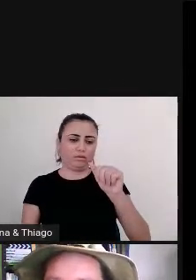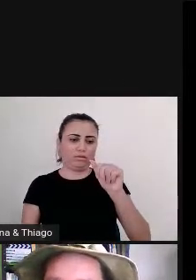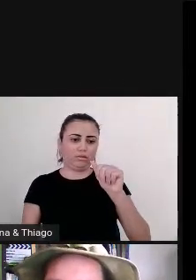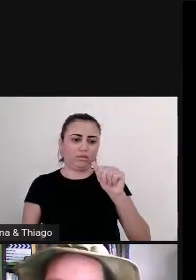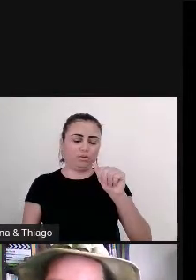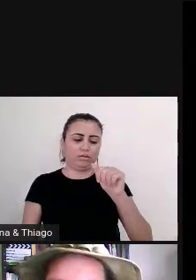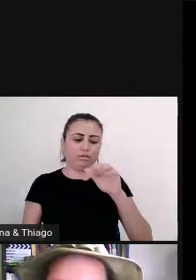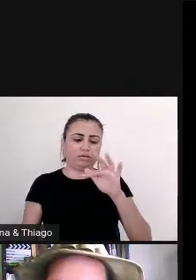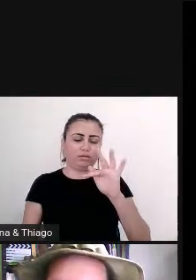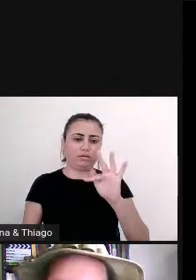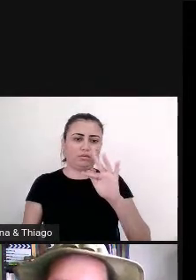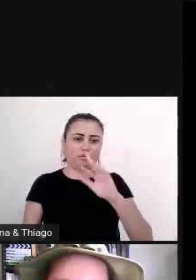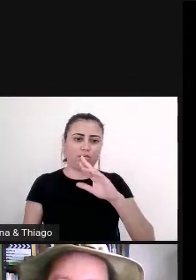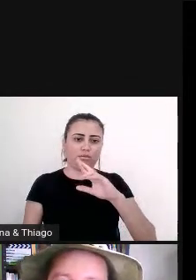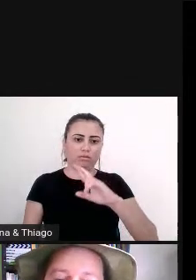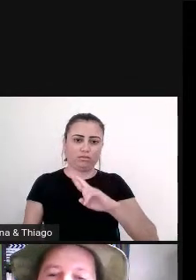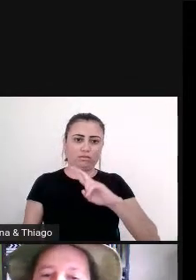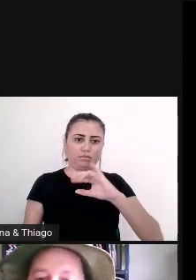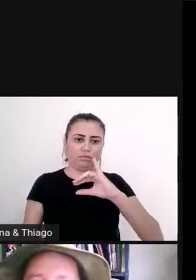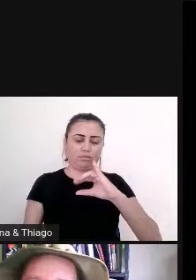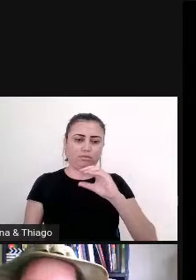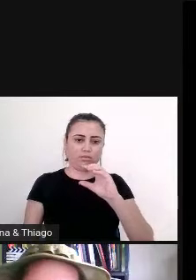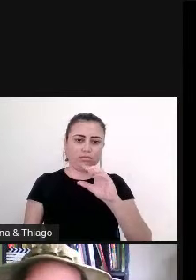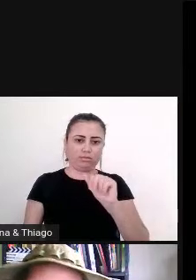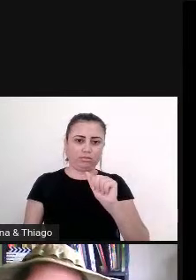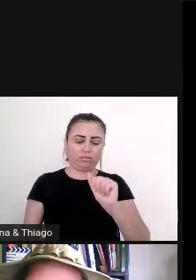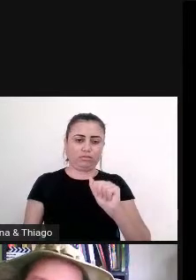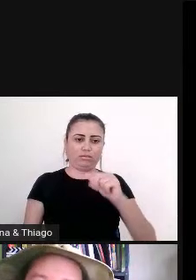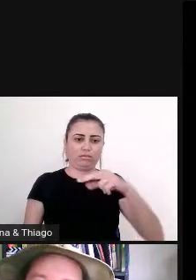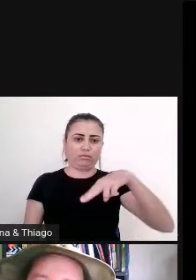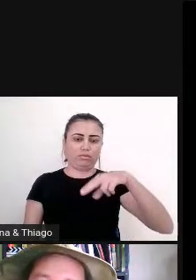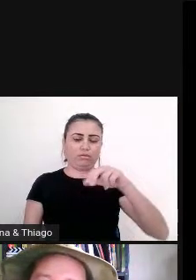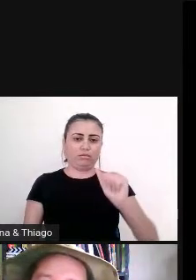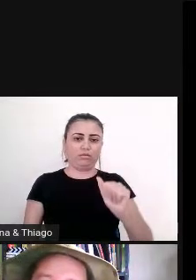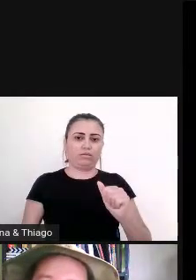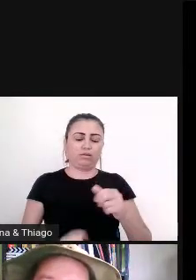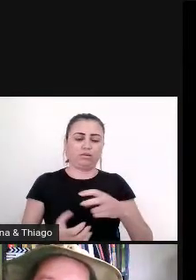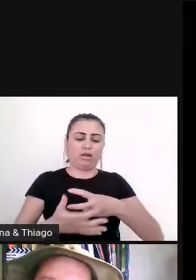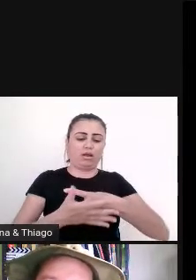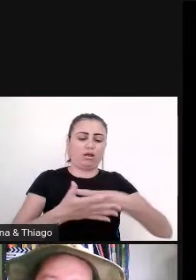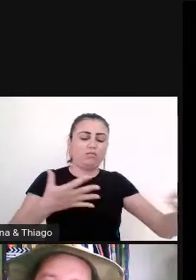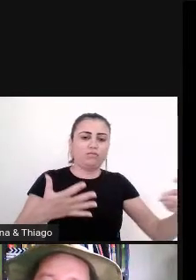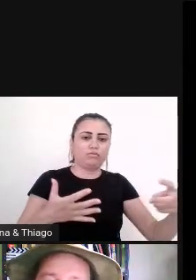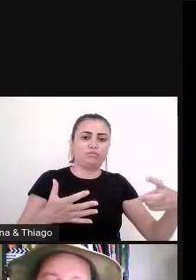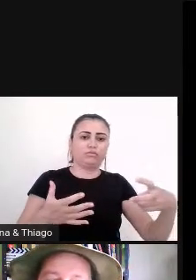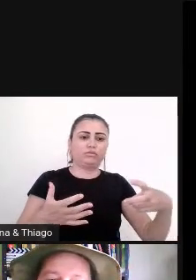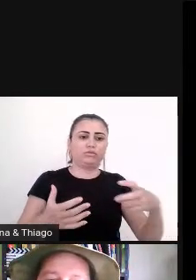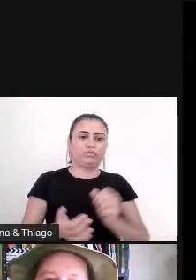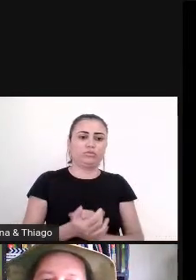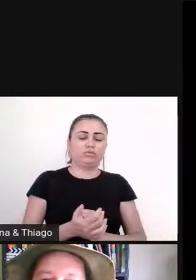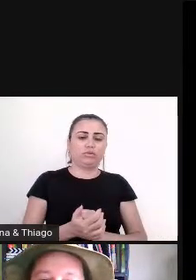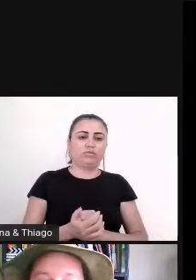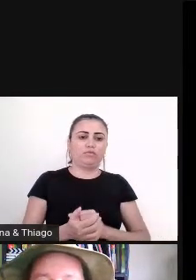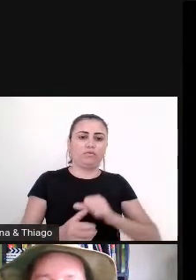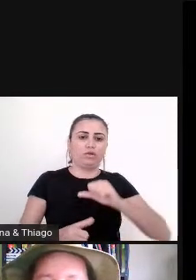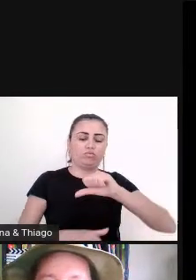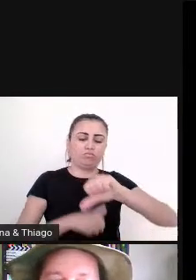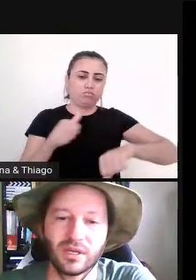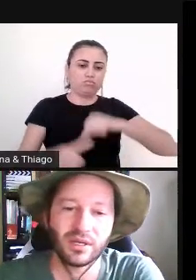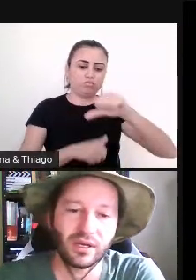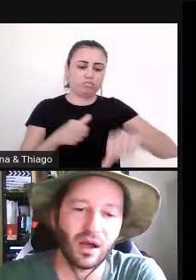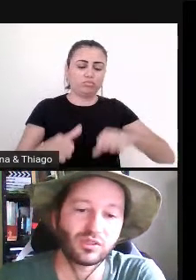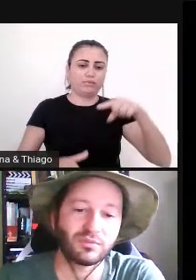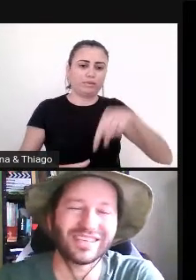aqui no nosso país, né, ela fugiu de alguns apiários, e elas são bem agressivas, né, matam em várias pessoas todos os